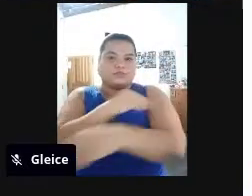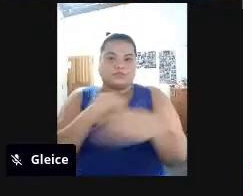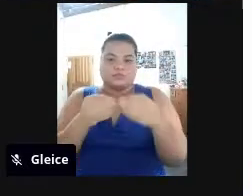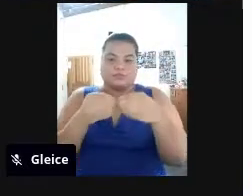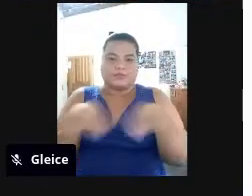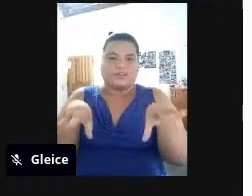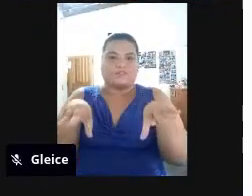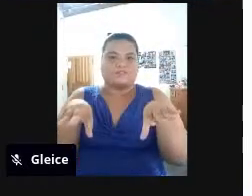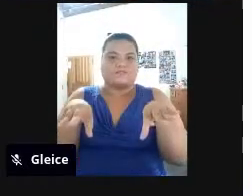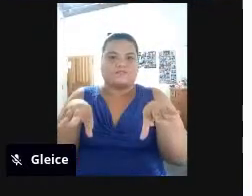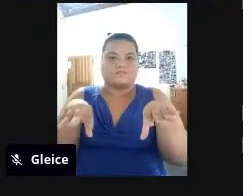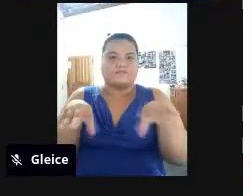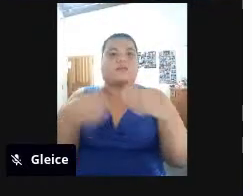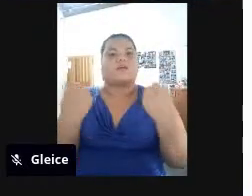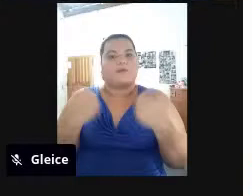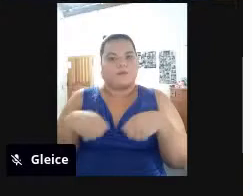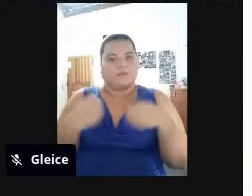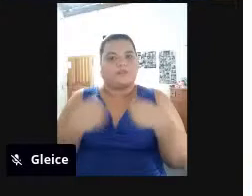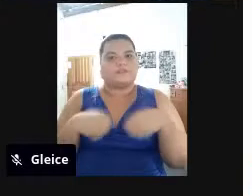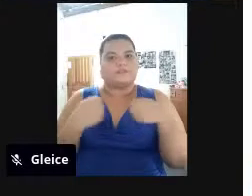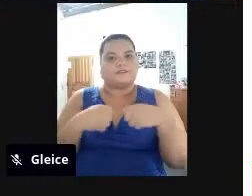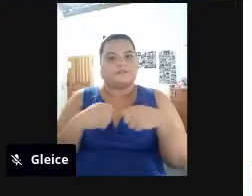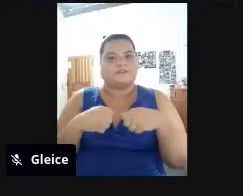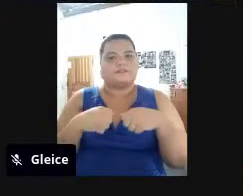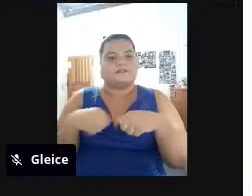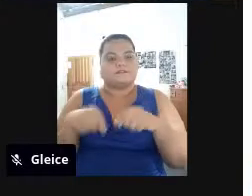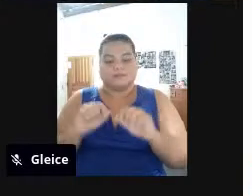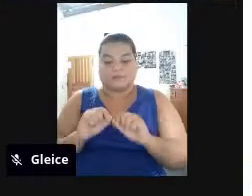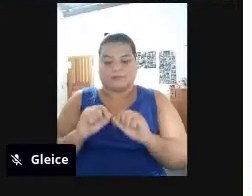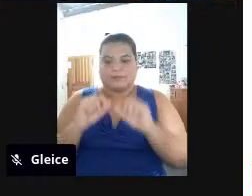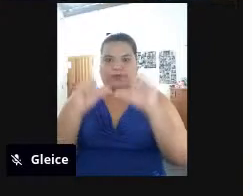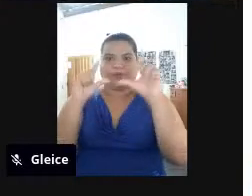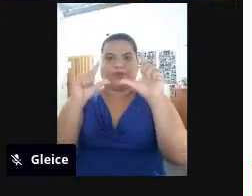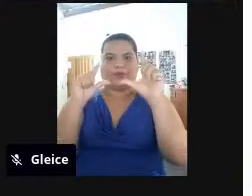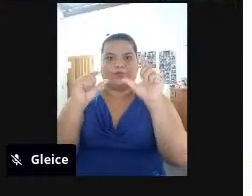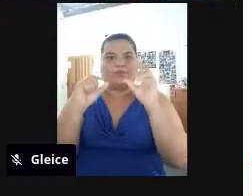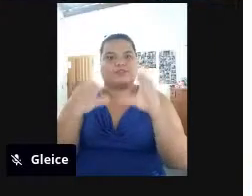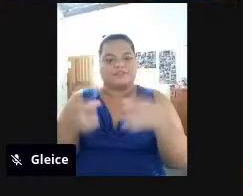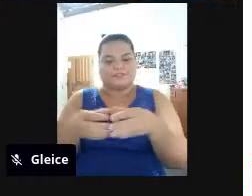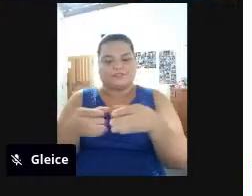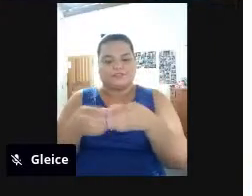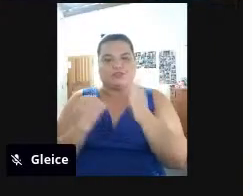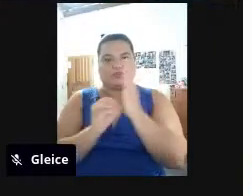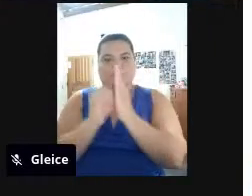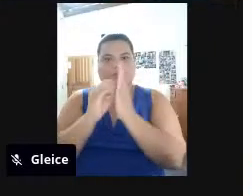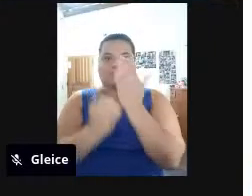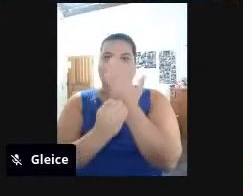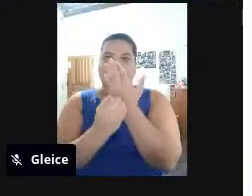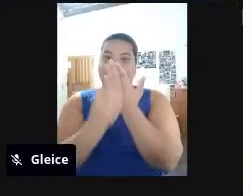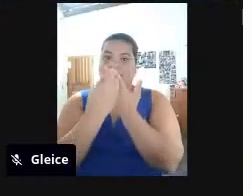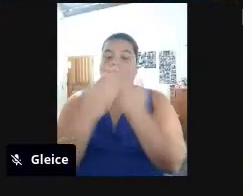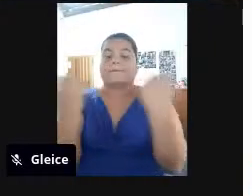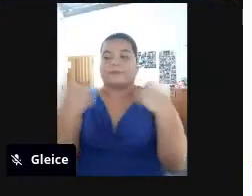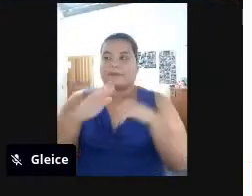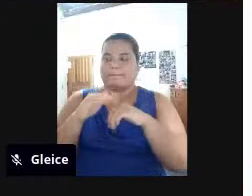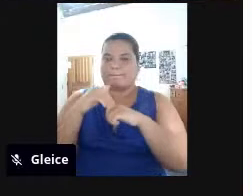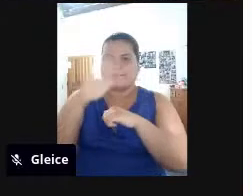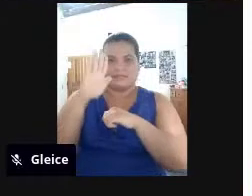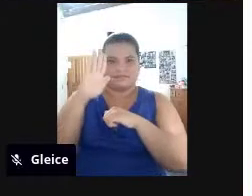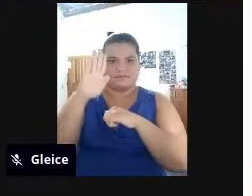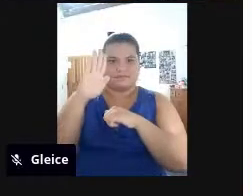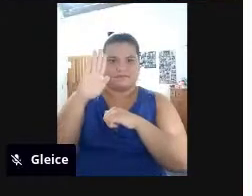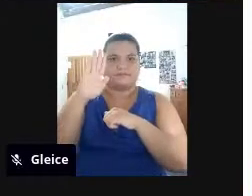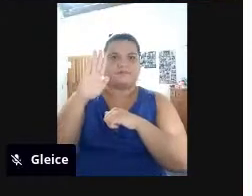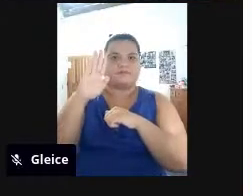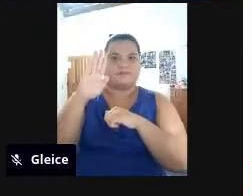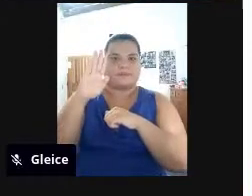aumento da demanda de aminoácidos na recuperação. É por isso que a recomendação ela é maior. Então, em mecanismos gerais,